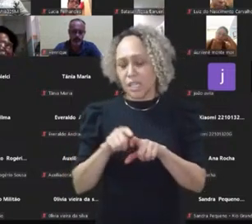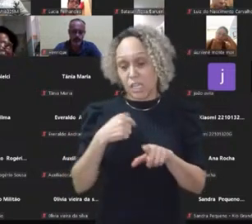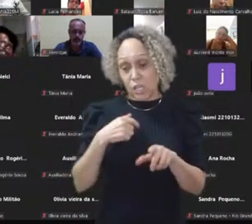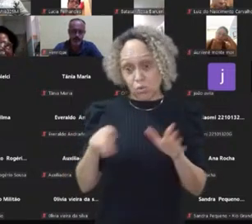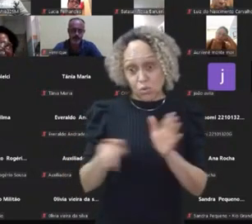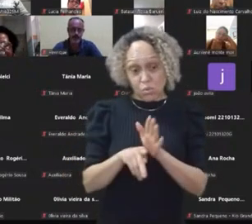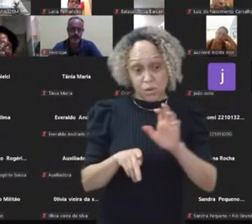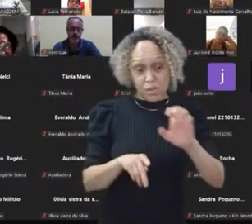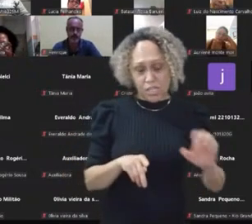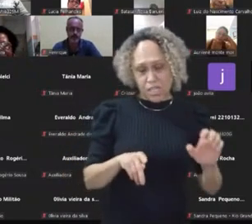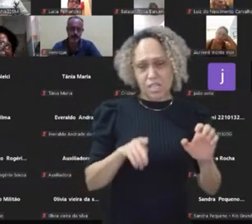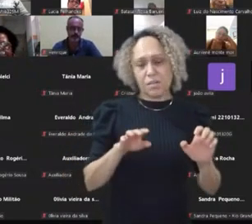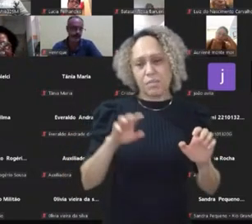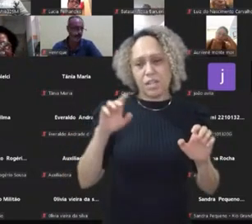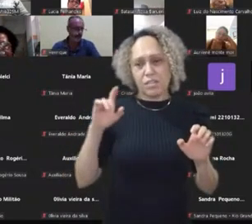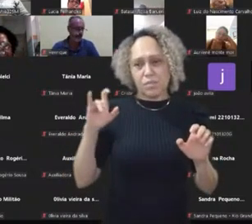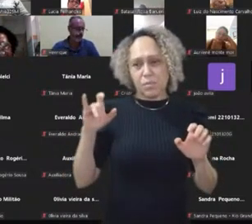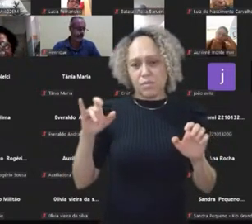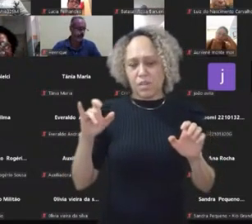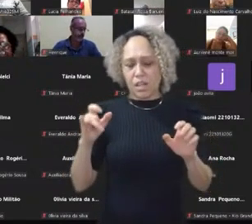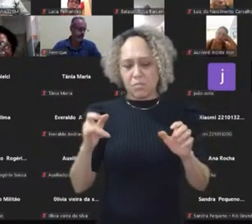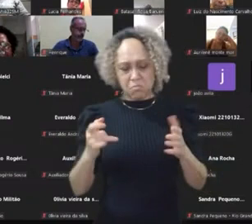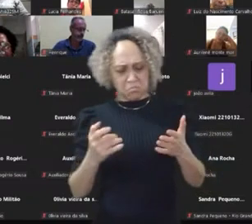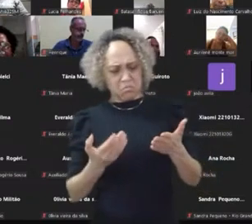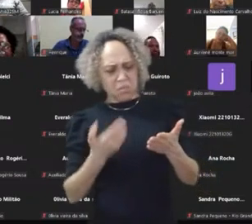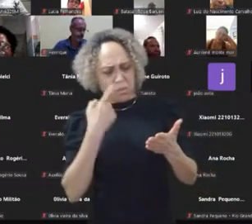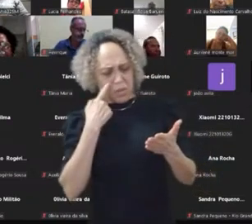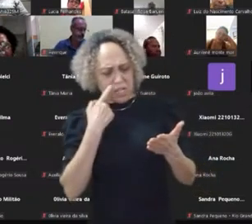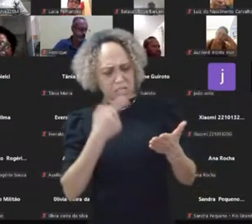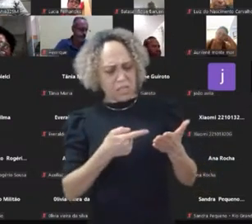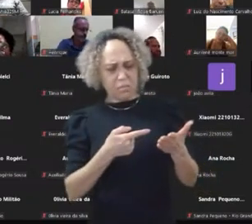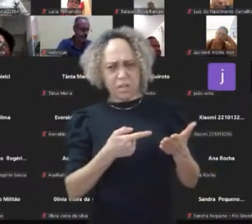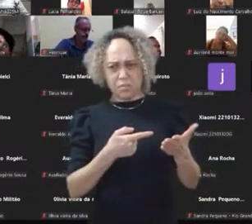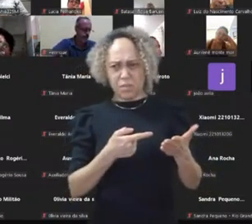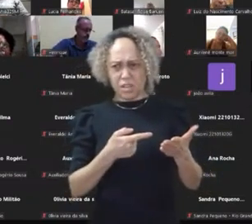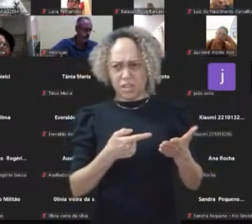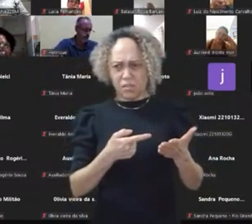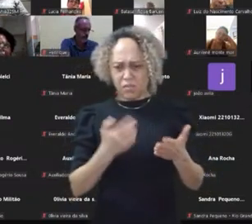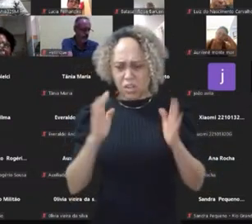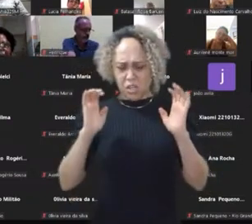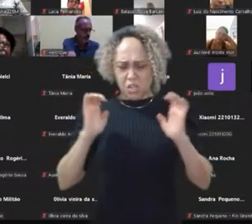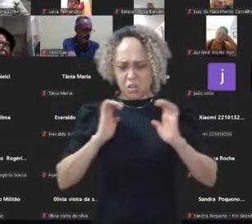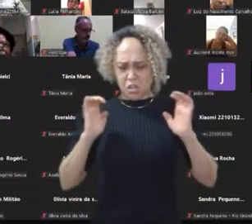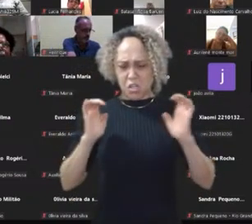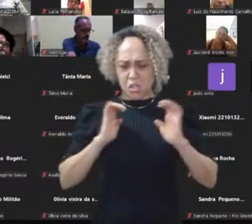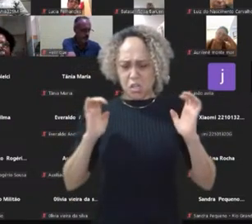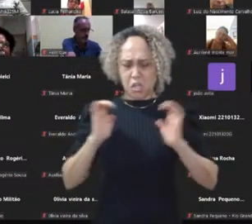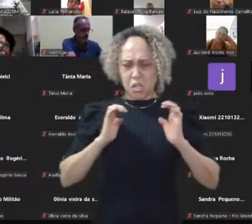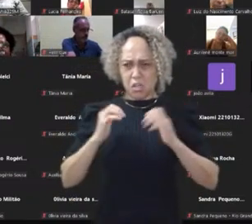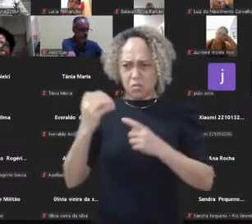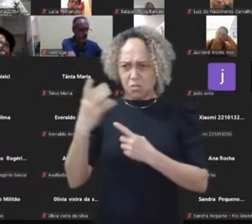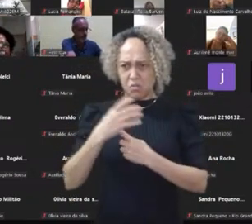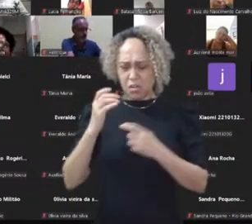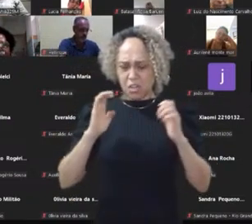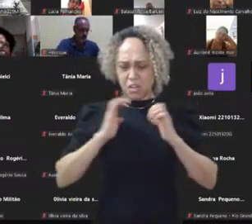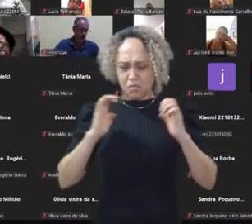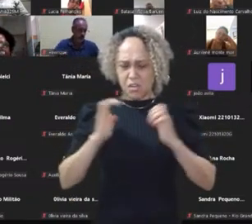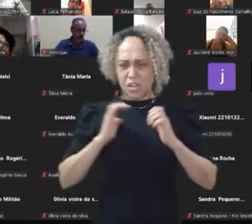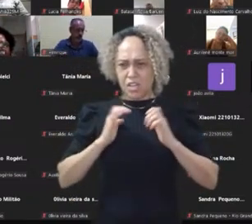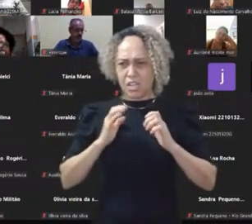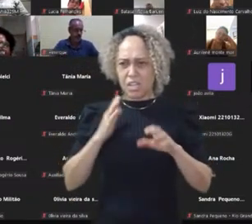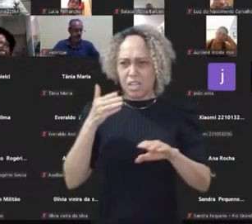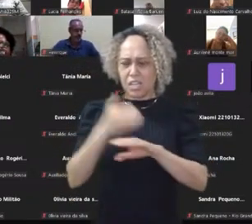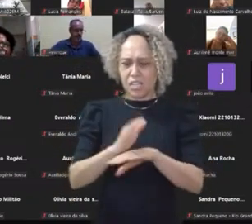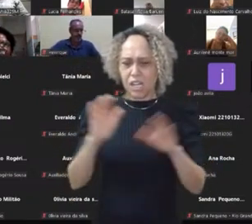Marçal E aí eu cliquei lá eu cliquei de curioso e tinha eu tinha que pagar para receber conteúdo para fazer corte entrar num grupo de